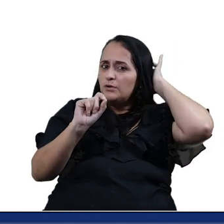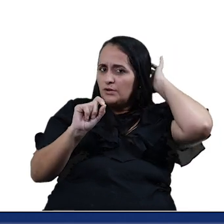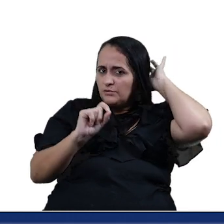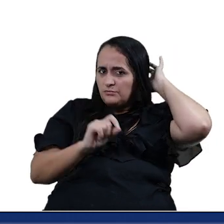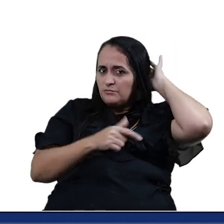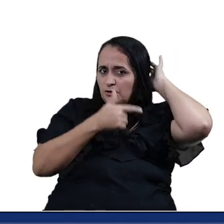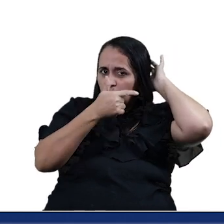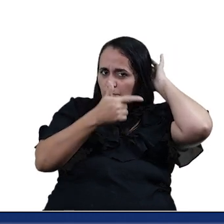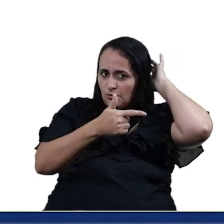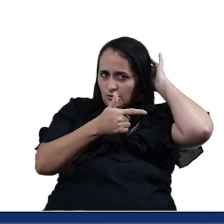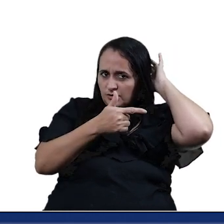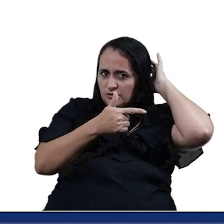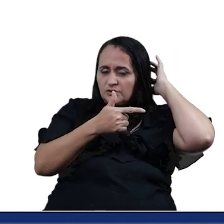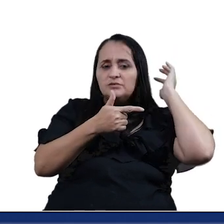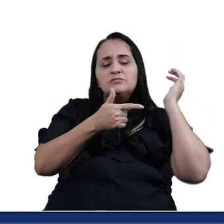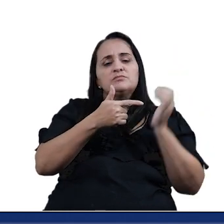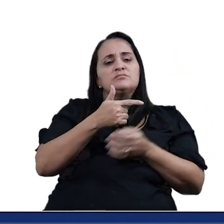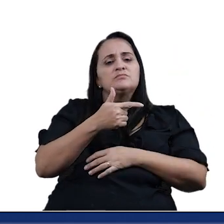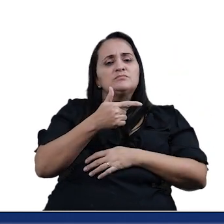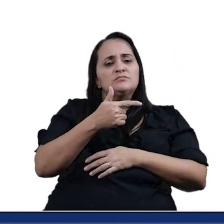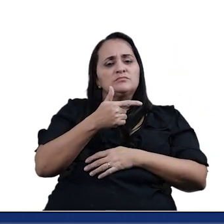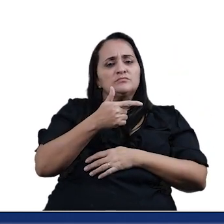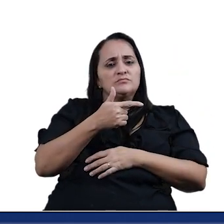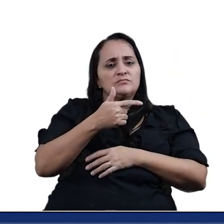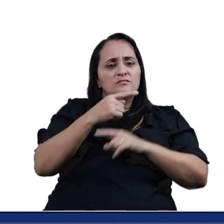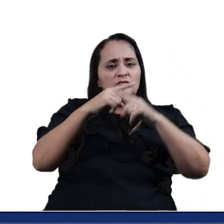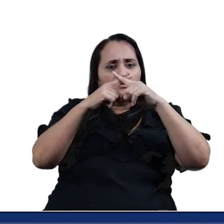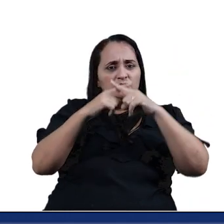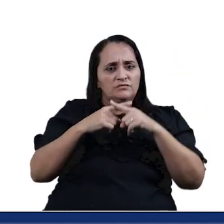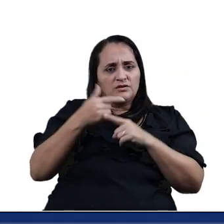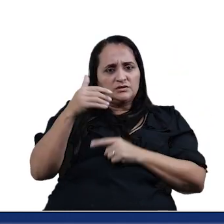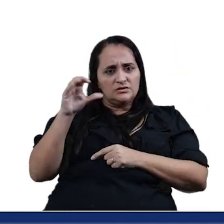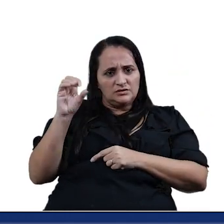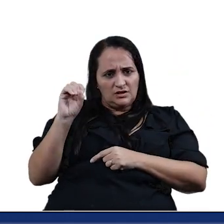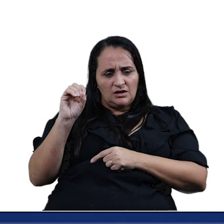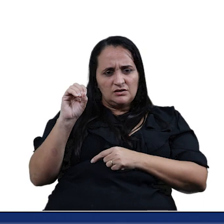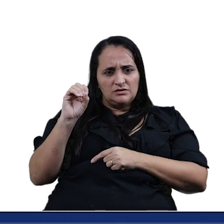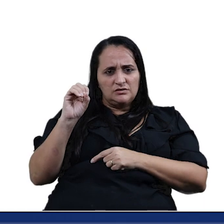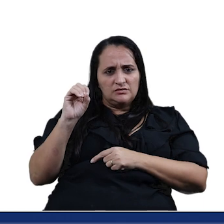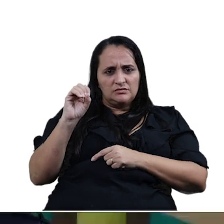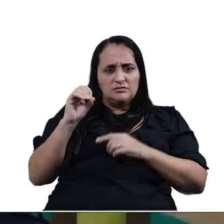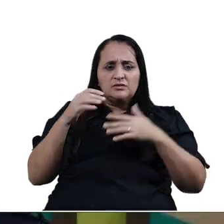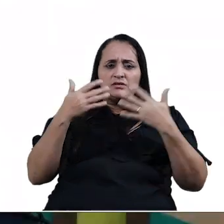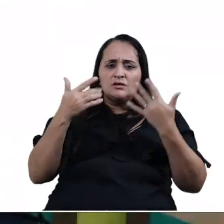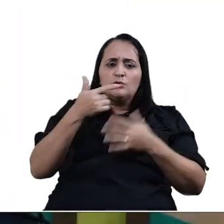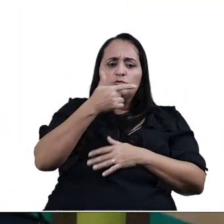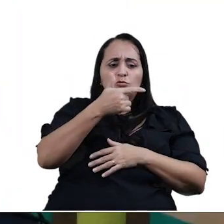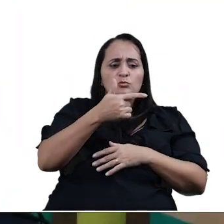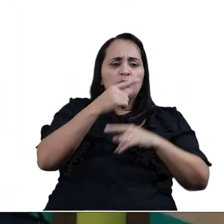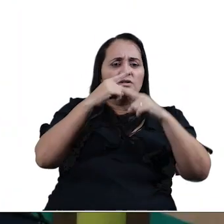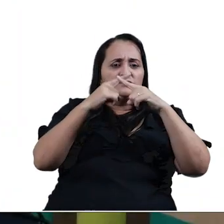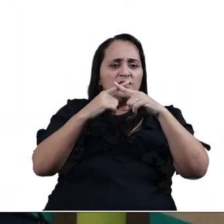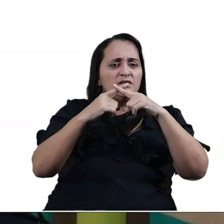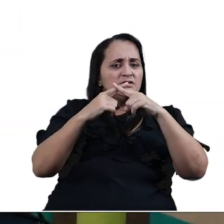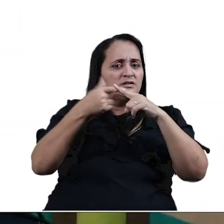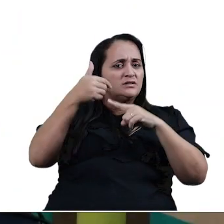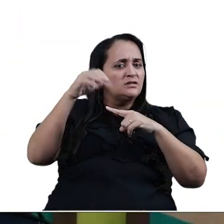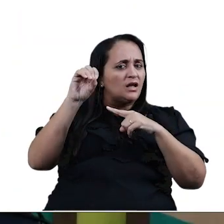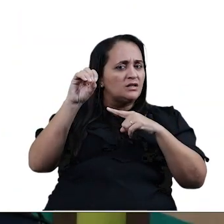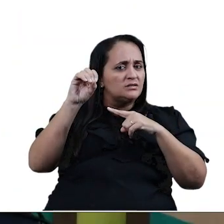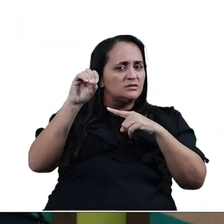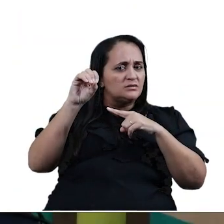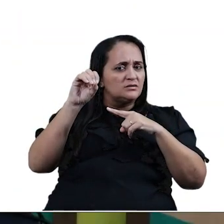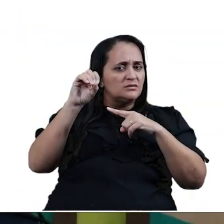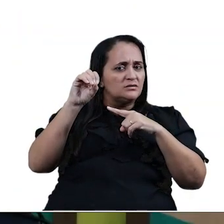significa 2, né? O algarismo vezes 10 significa como se fosse 2 vezes 10, 2 vezes